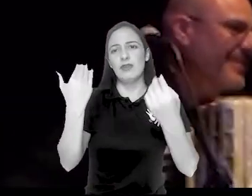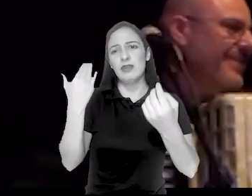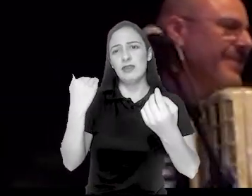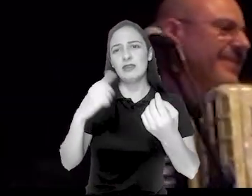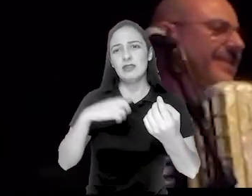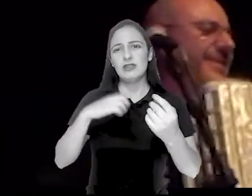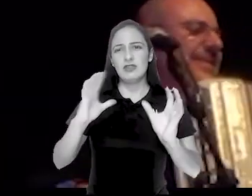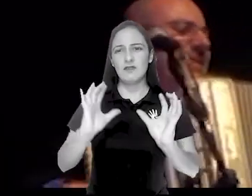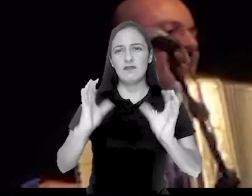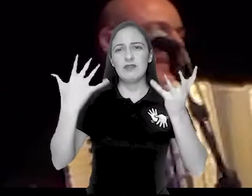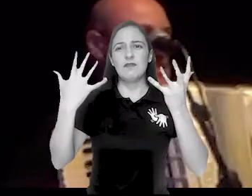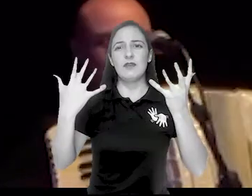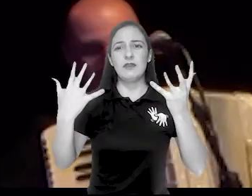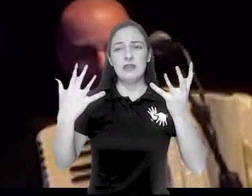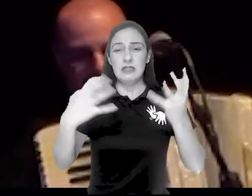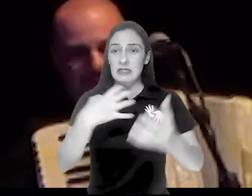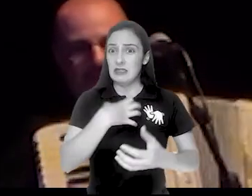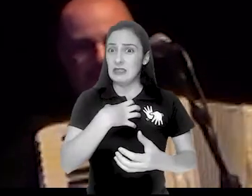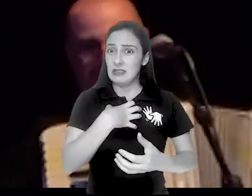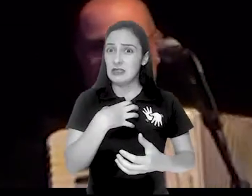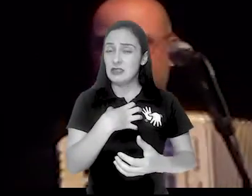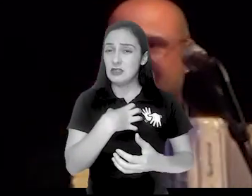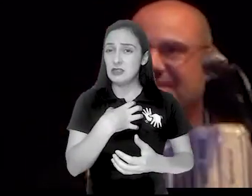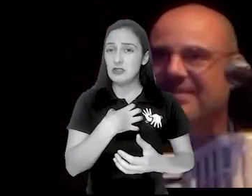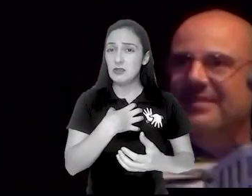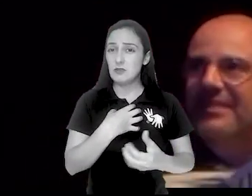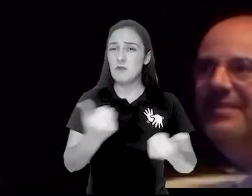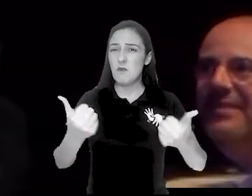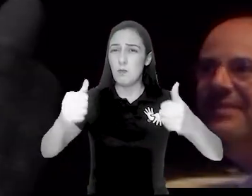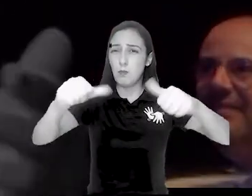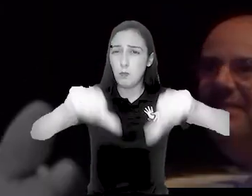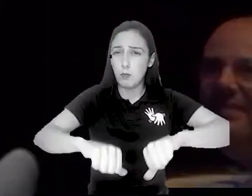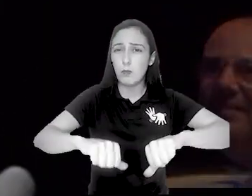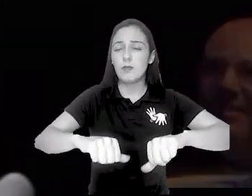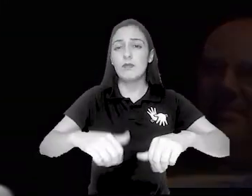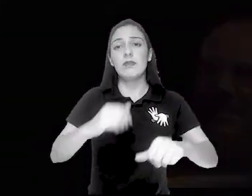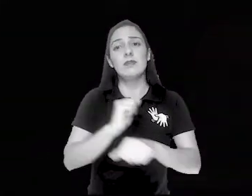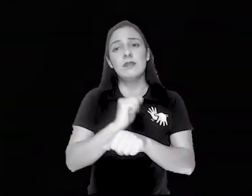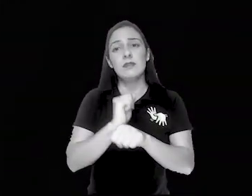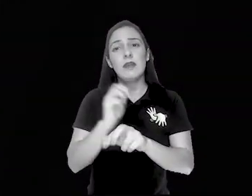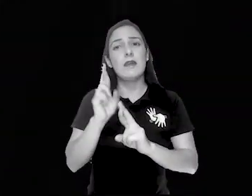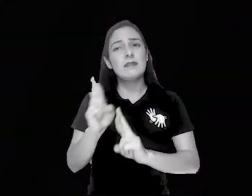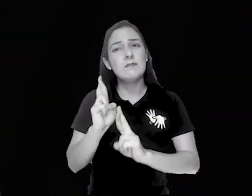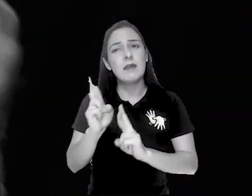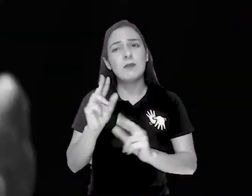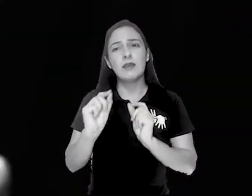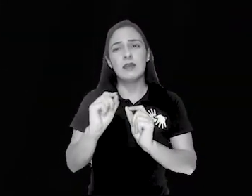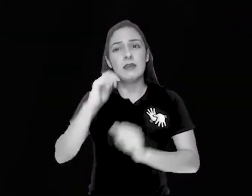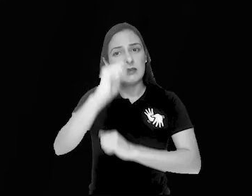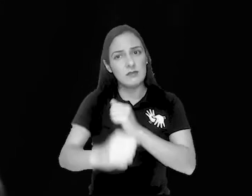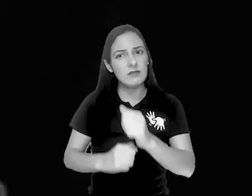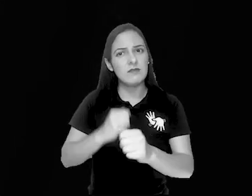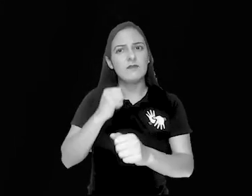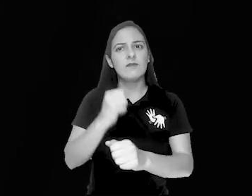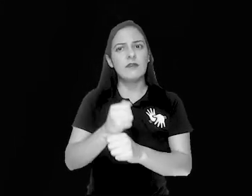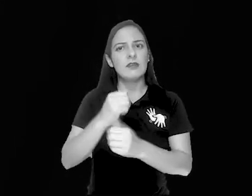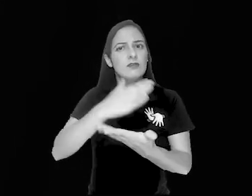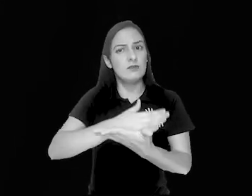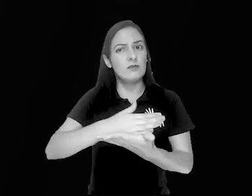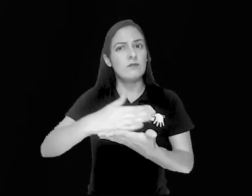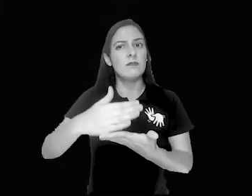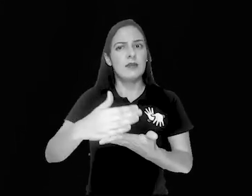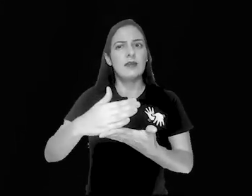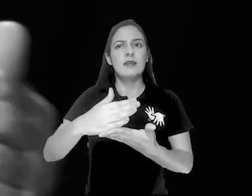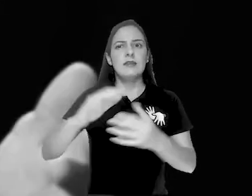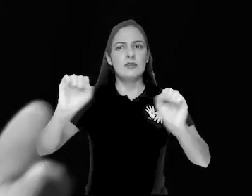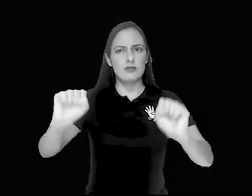que estão sentindo o baque, infelizmente. E espero que, se Deus quiser, a partir do ano que vem, né, a gente comece através desses